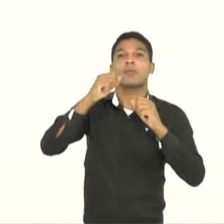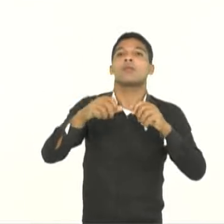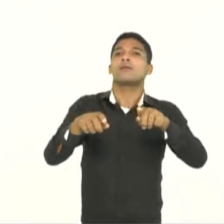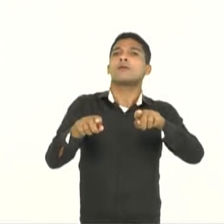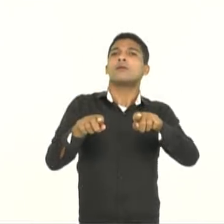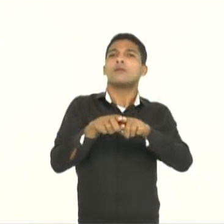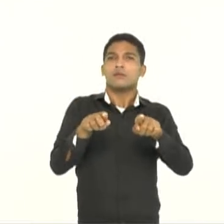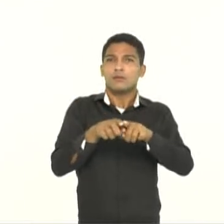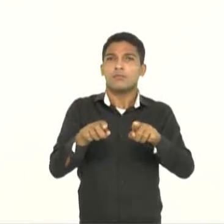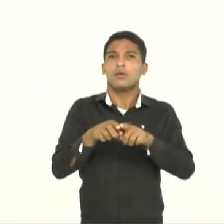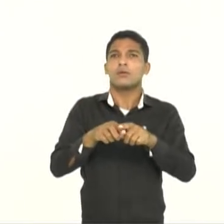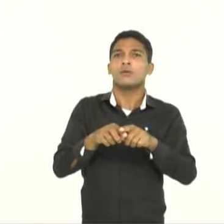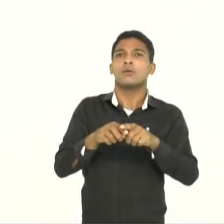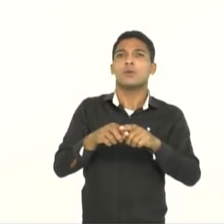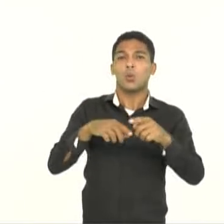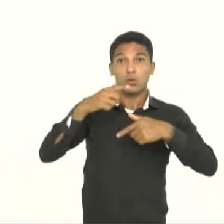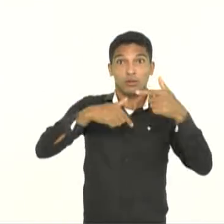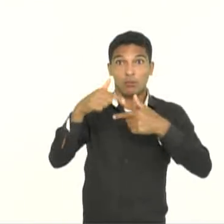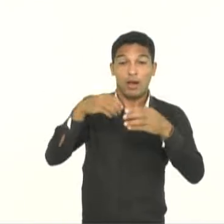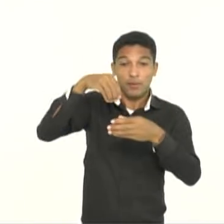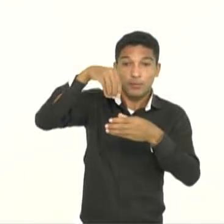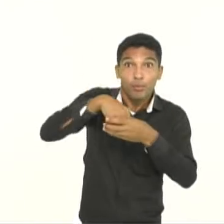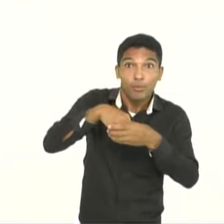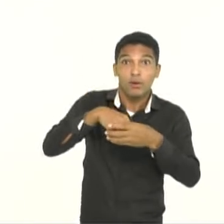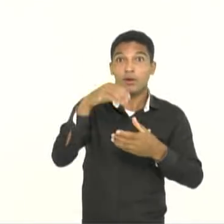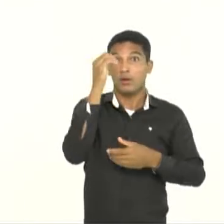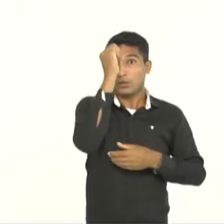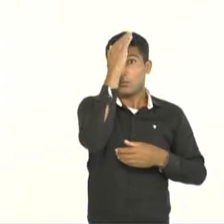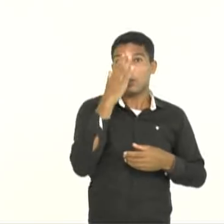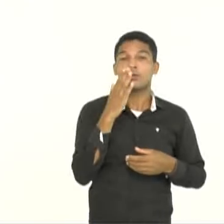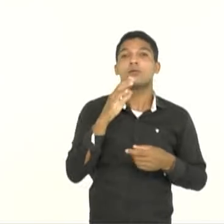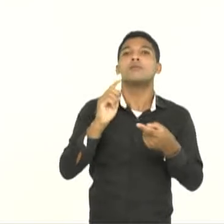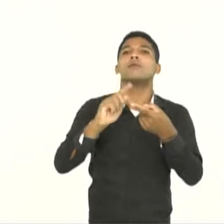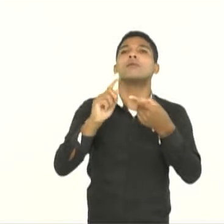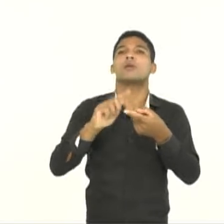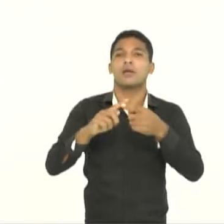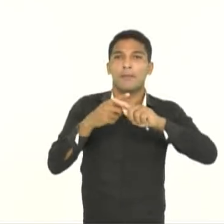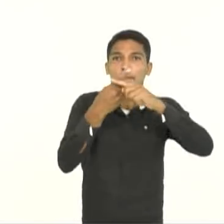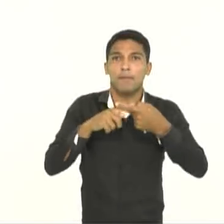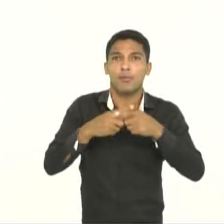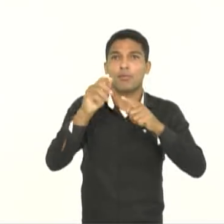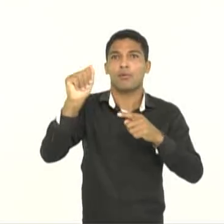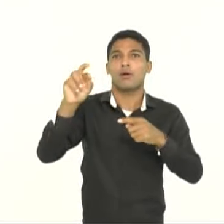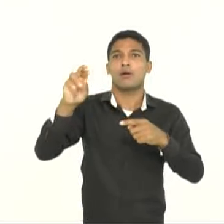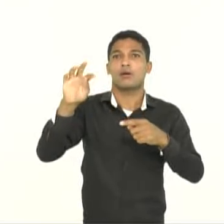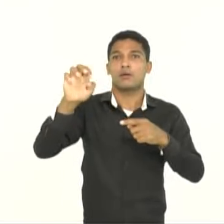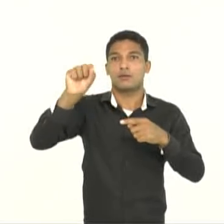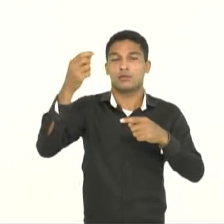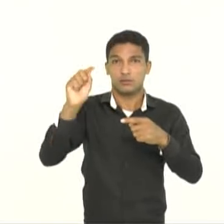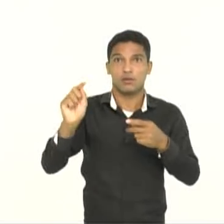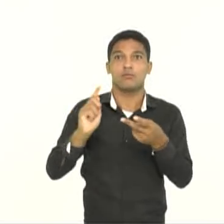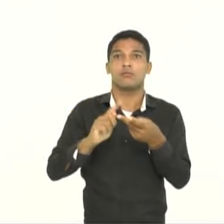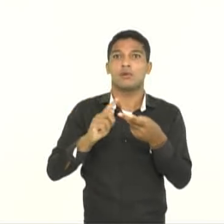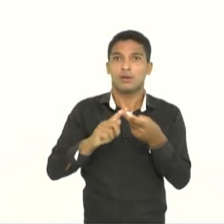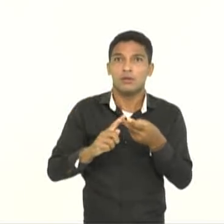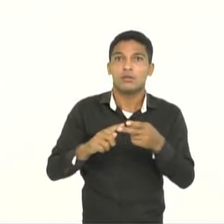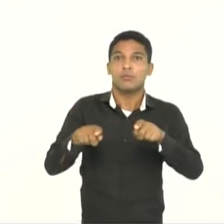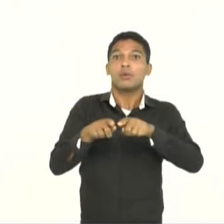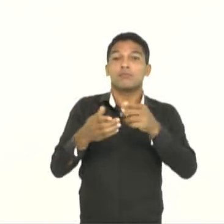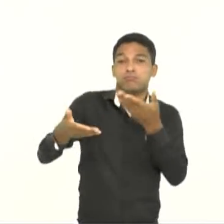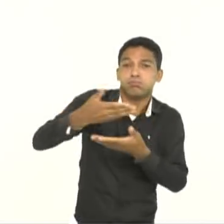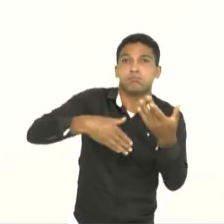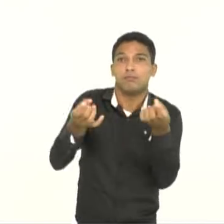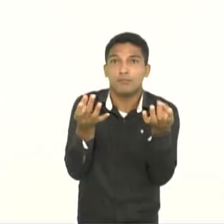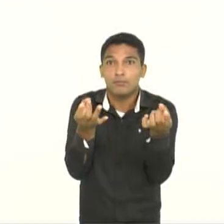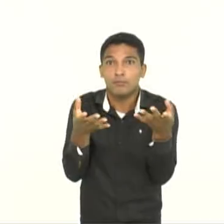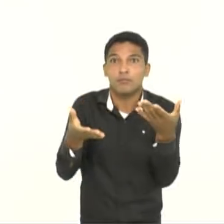pelos pequenos proprietários rurais, artesãos, operários e comerciantes que compravam e vendiam produtos entre si, dando